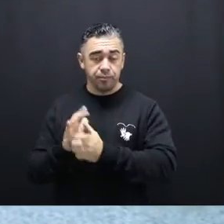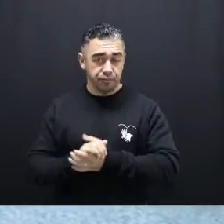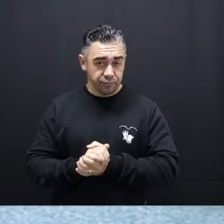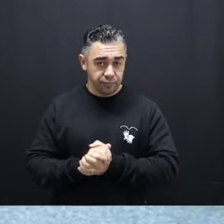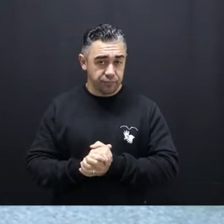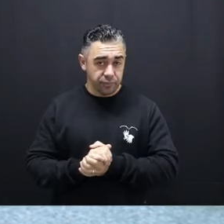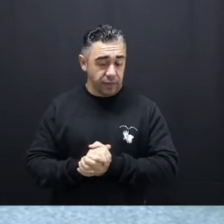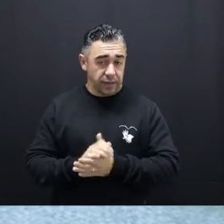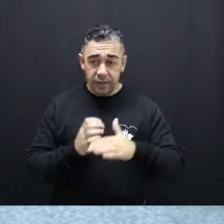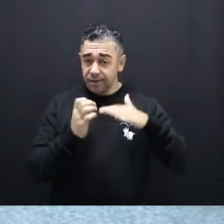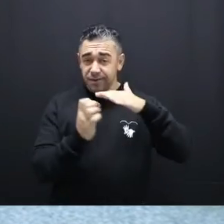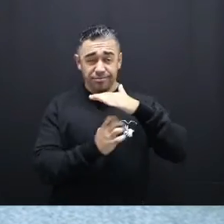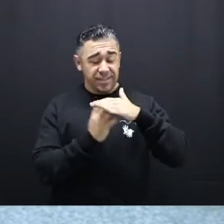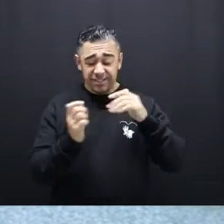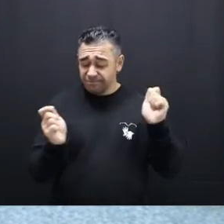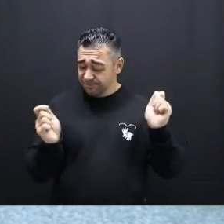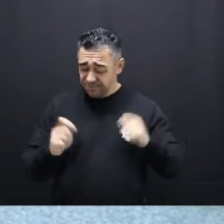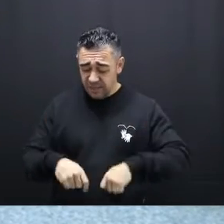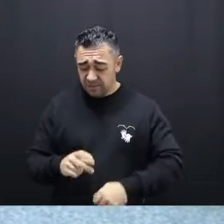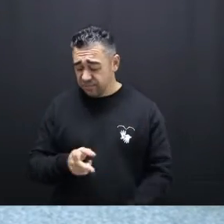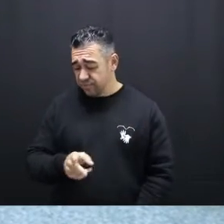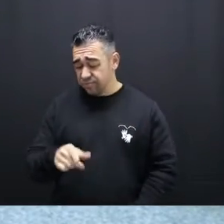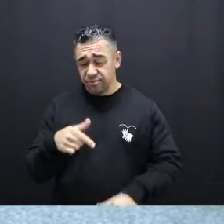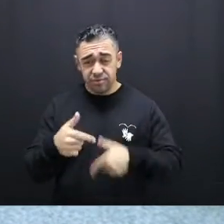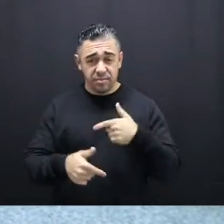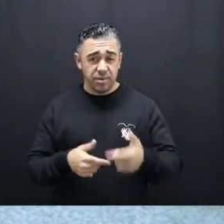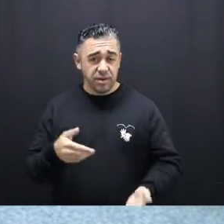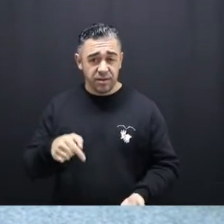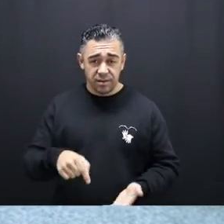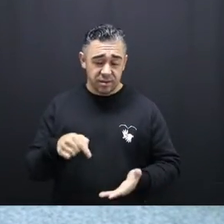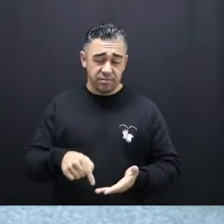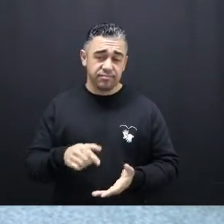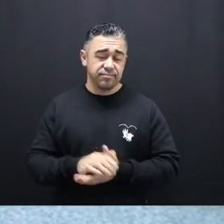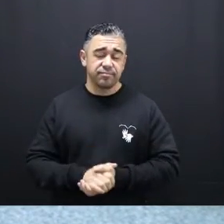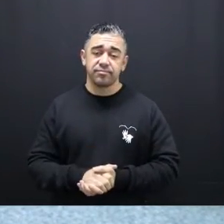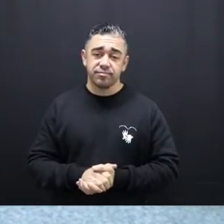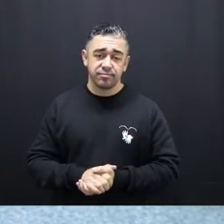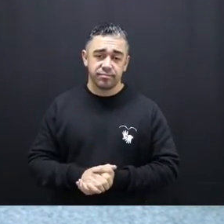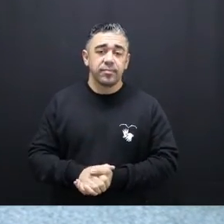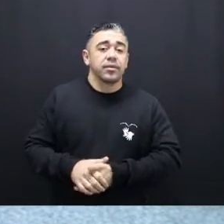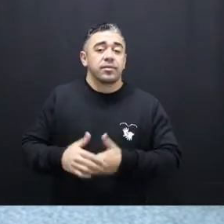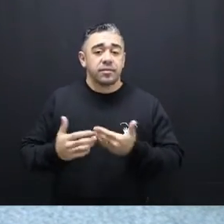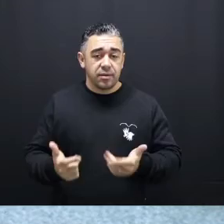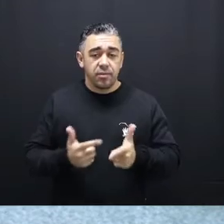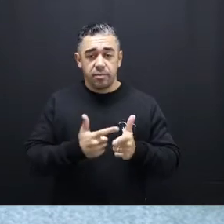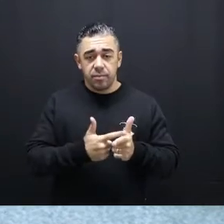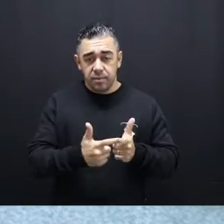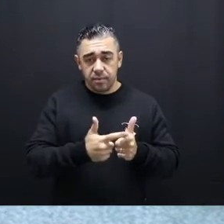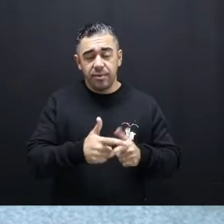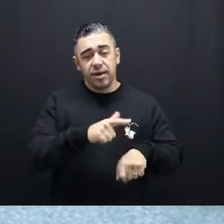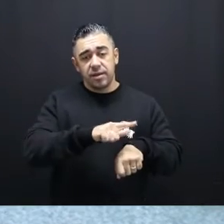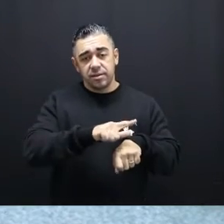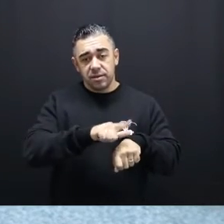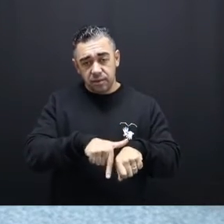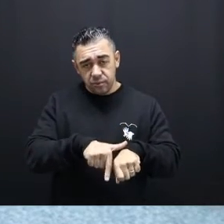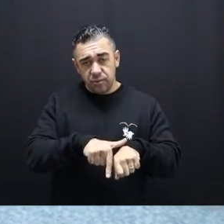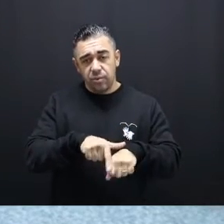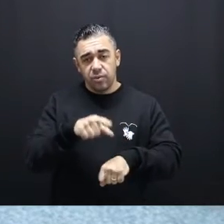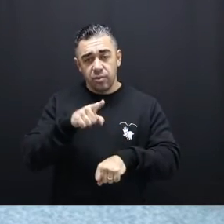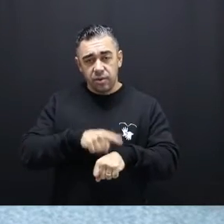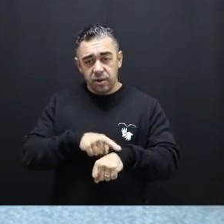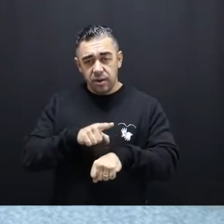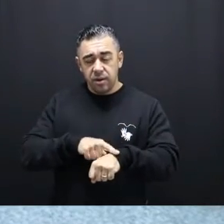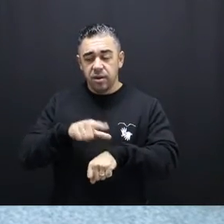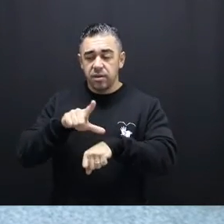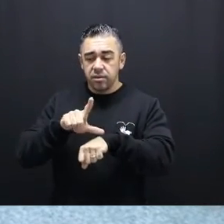empresa que já não tem competência nenhuma pastar operando aqui na nossa região é com isso atrasou o horário trazer